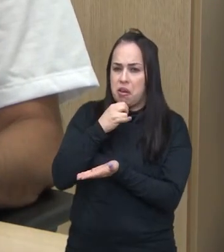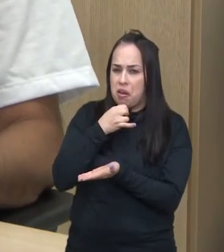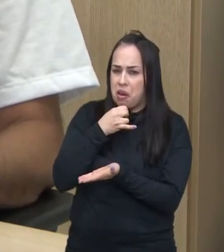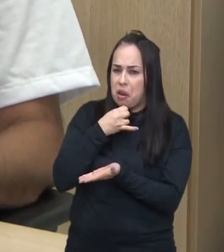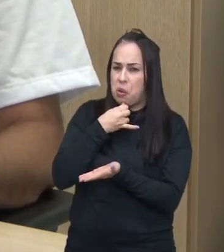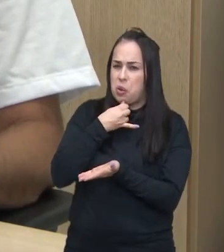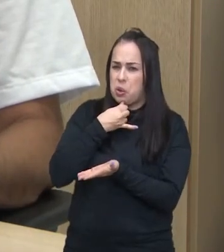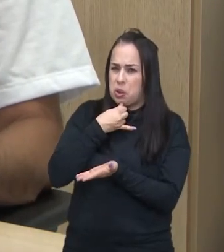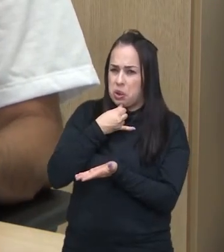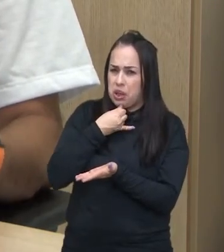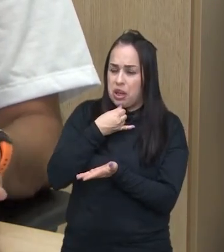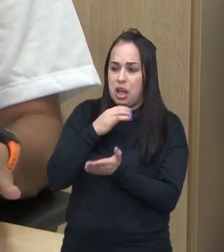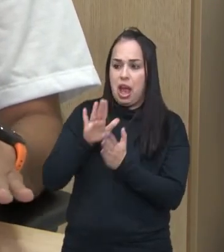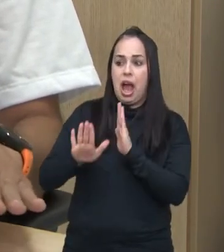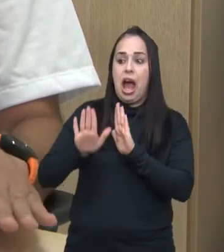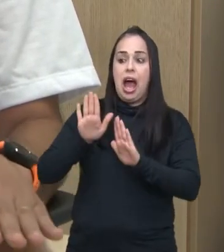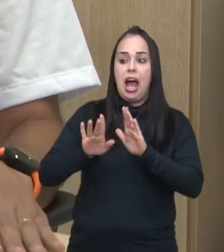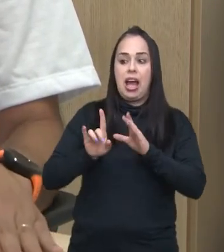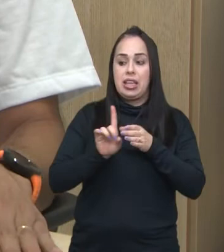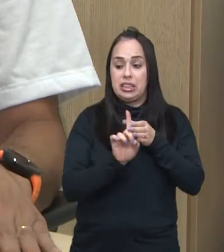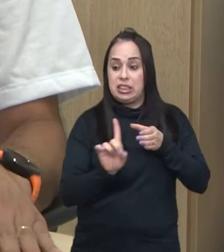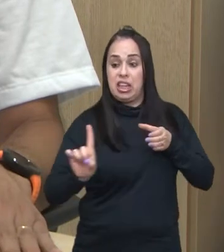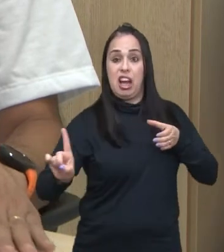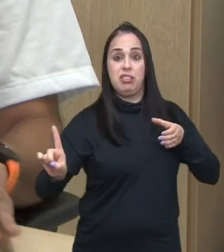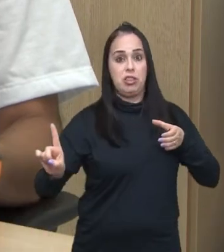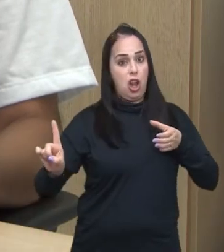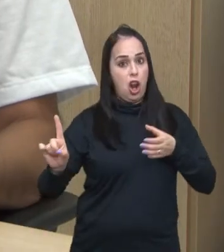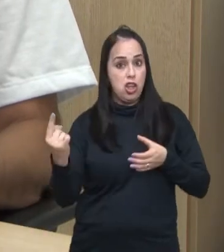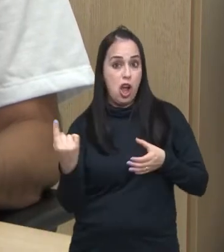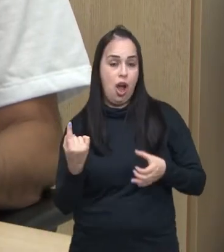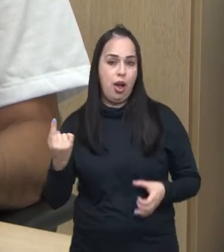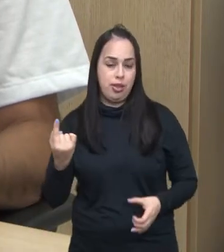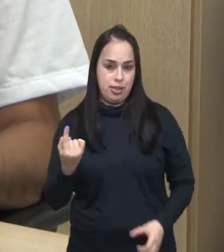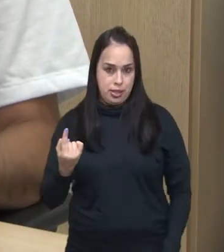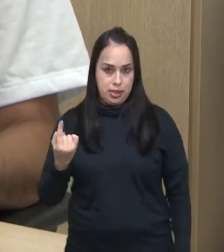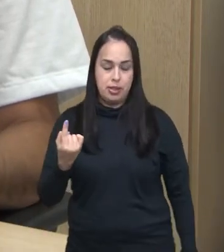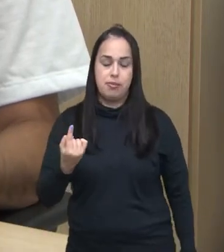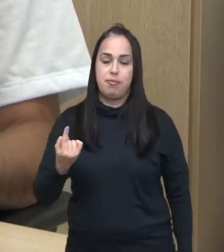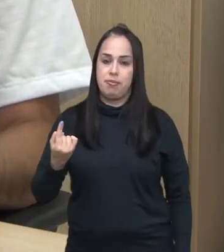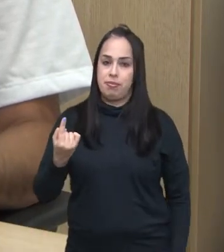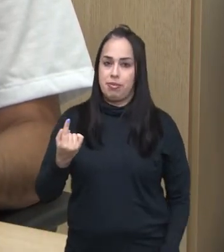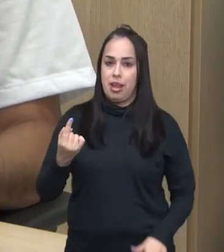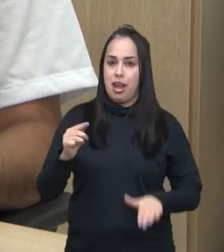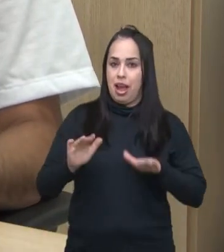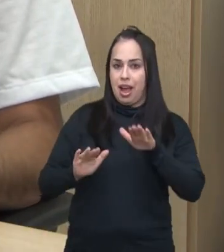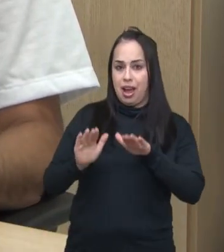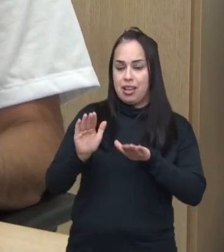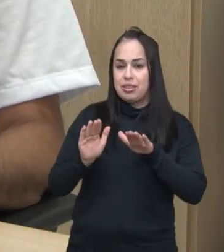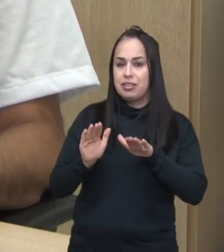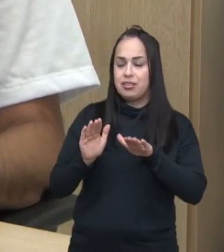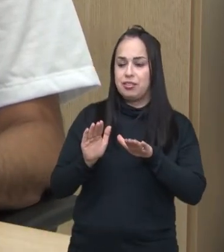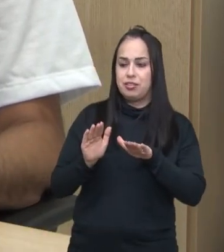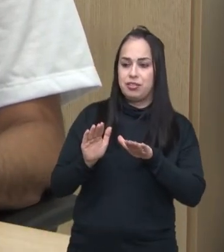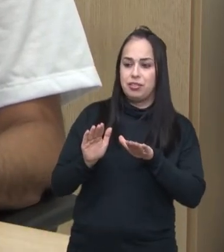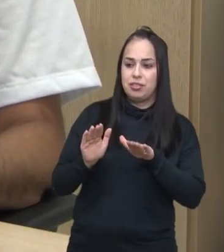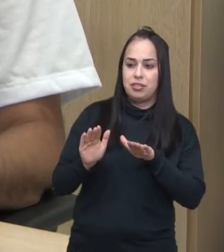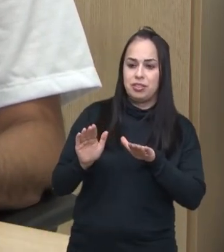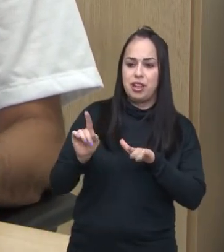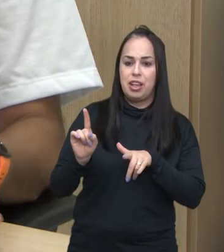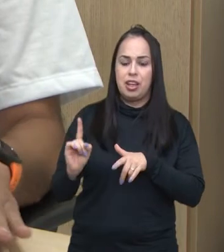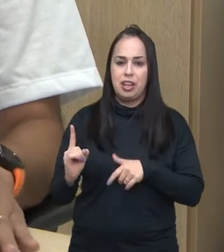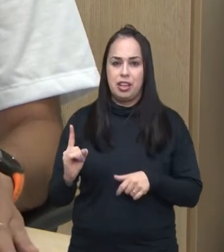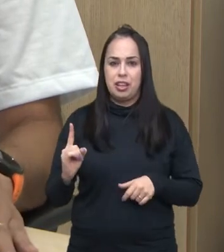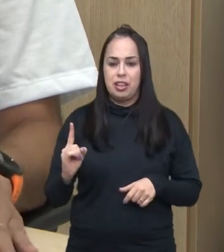ficar entristecida, ela vai ficar, às vezes, afastada do convívio da família, ela vai se isolar. Às vezes